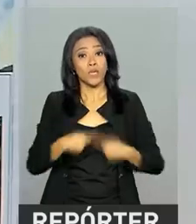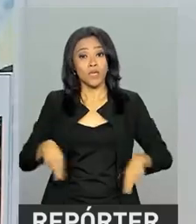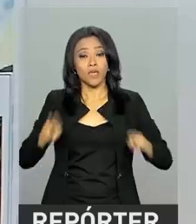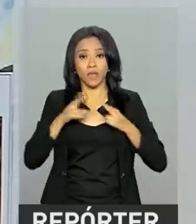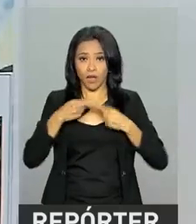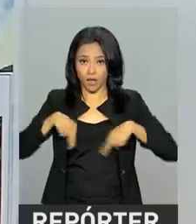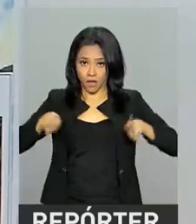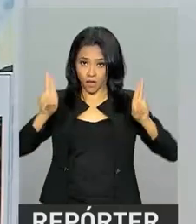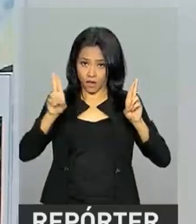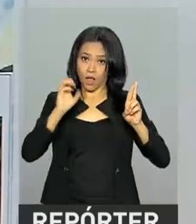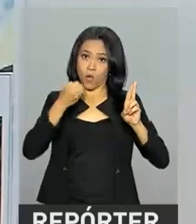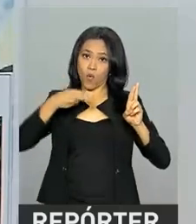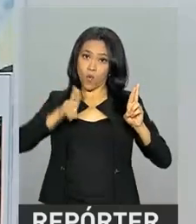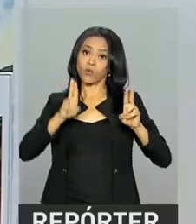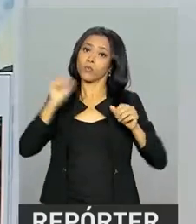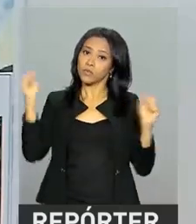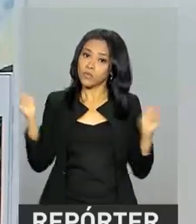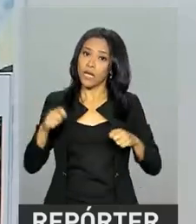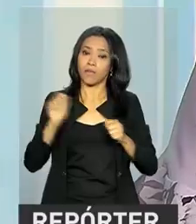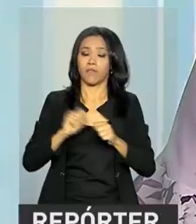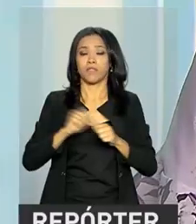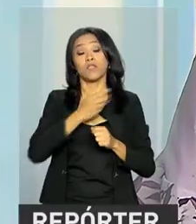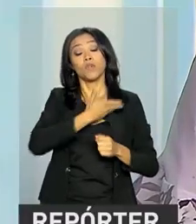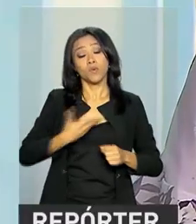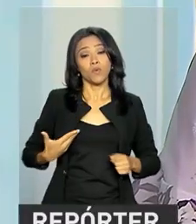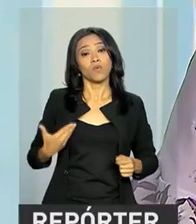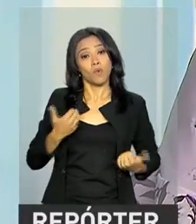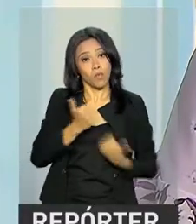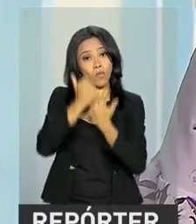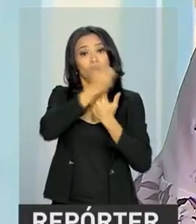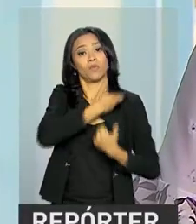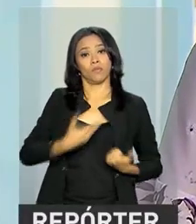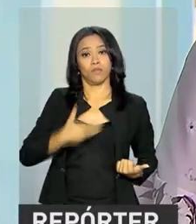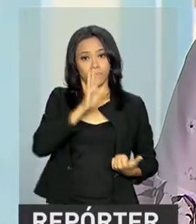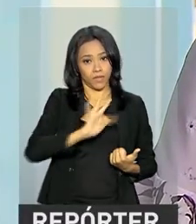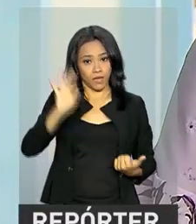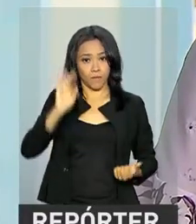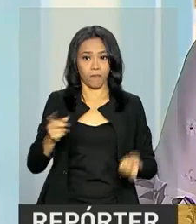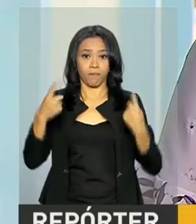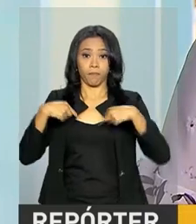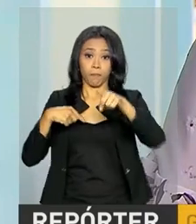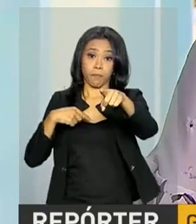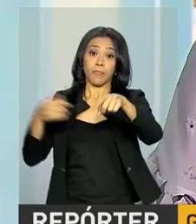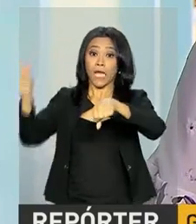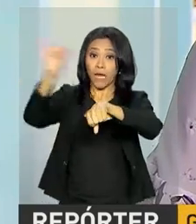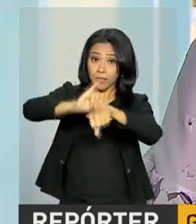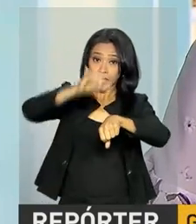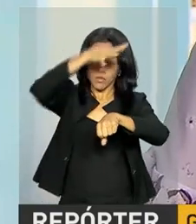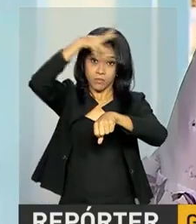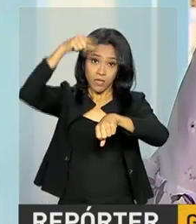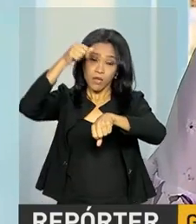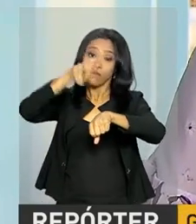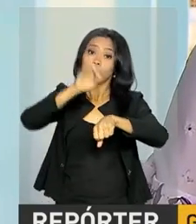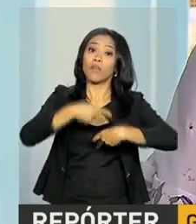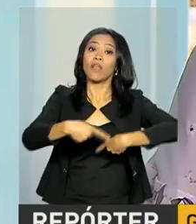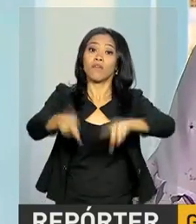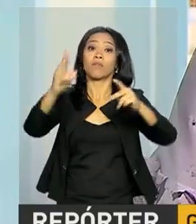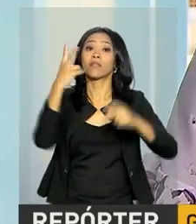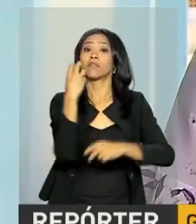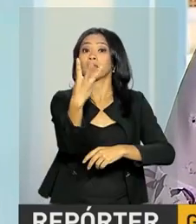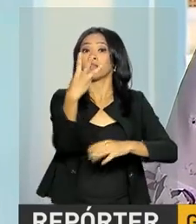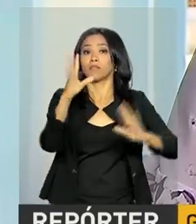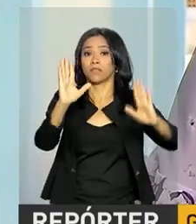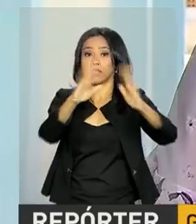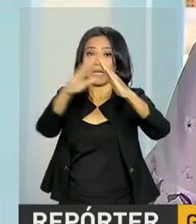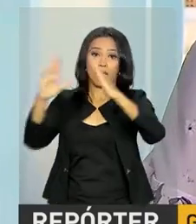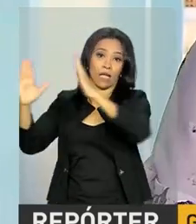eles e o que o governo federal vai fazer por eles. Em Manaus, os imigrantes venezuelanos foram levados para 3 abrigos mantidos